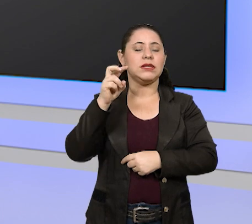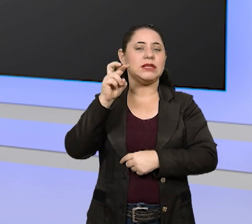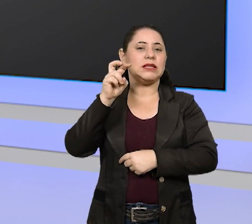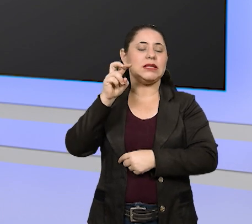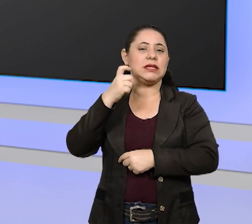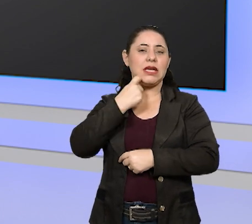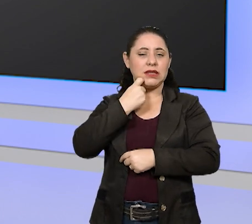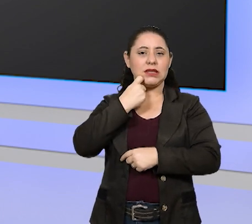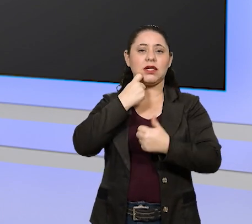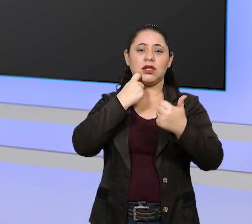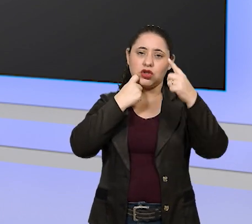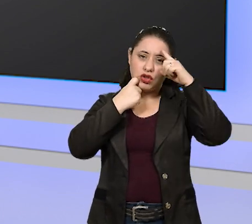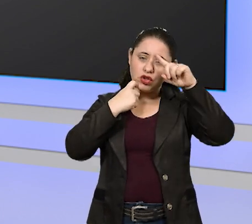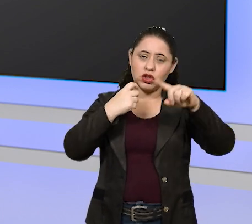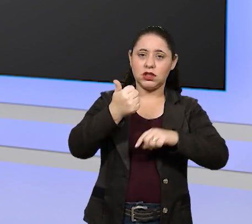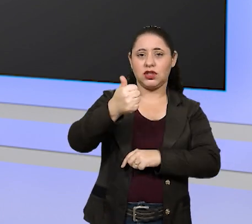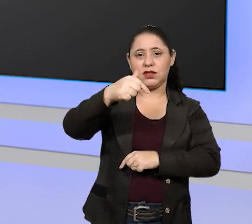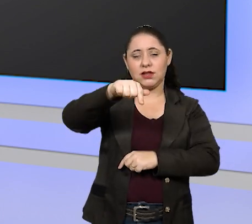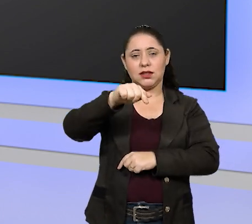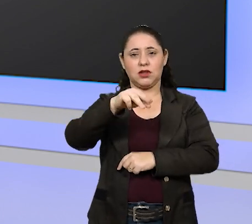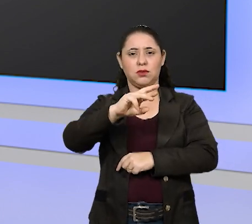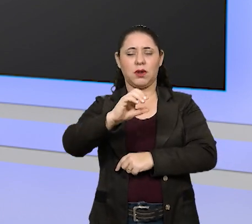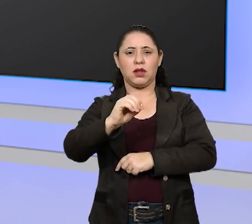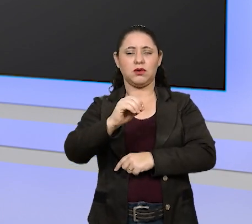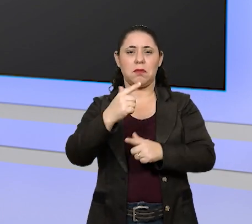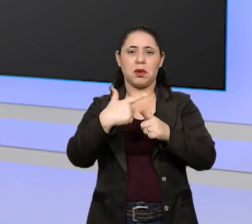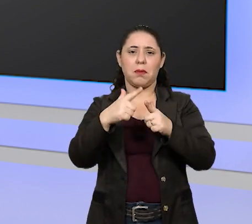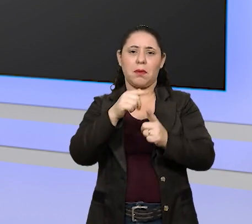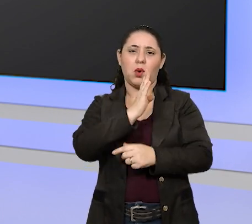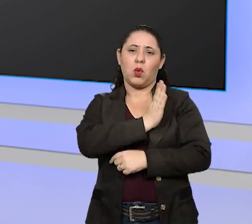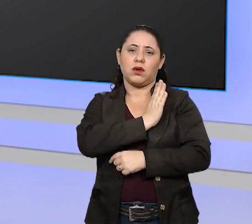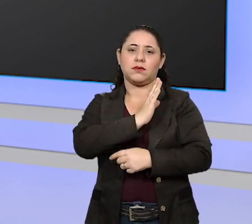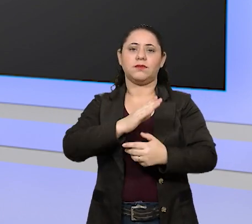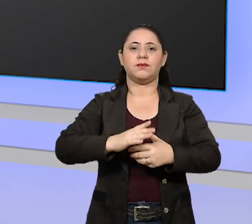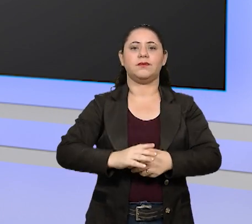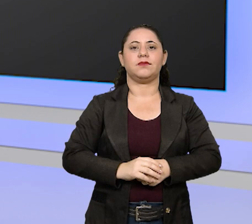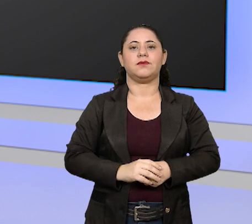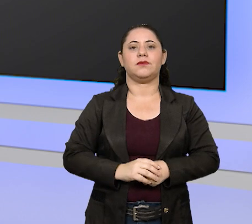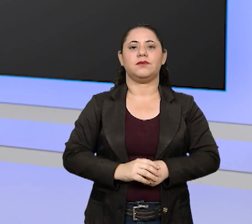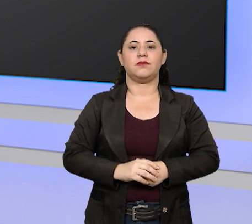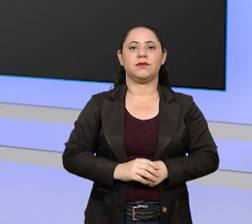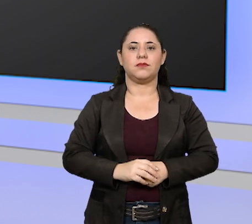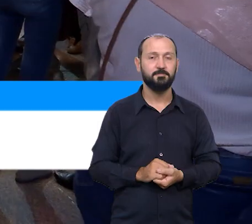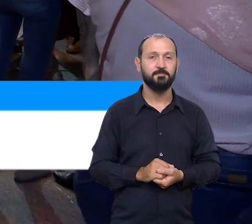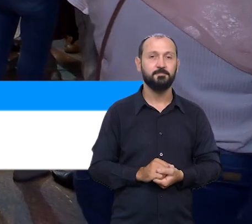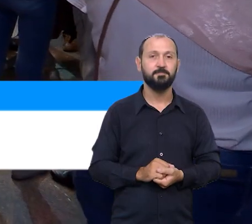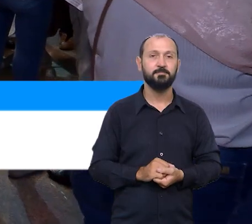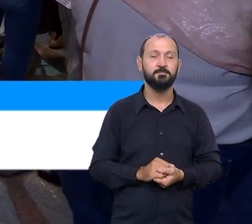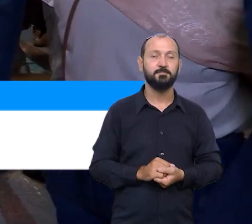faleceu na última sexta-feira, dia 17 de março, por complicações cardíacas.